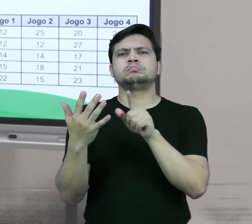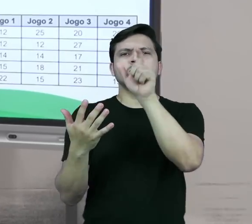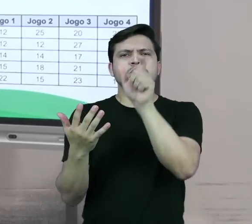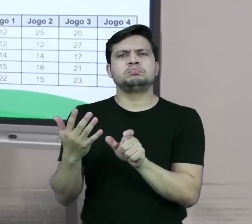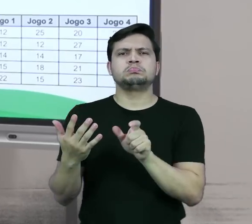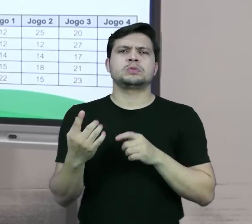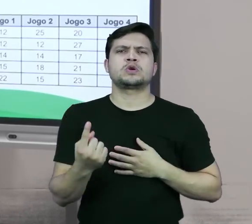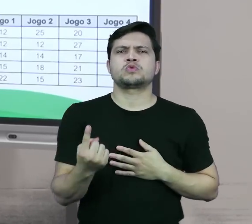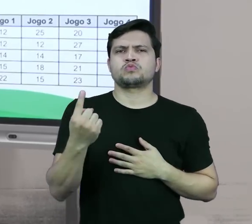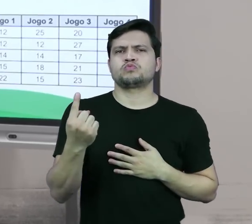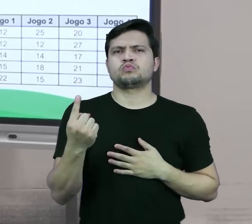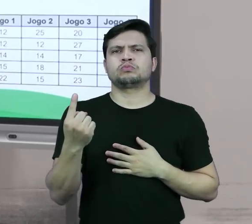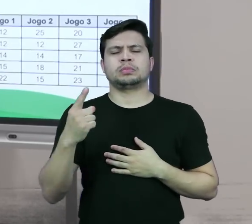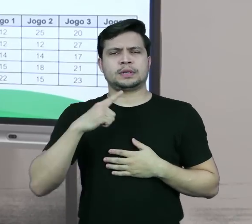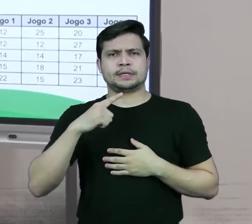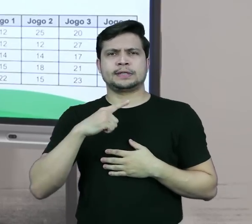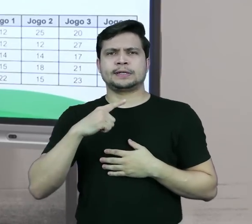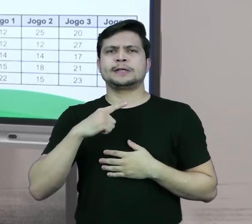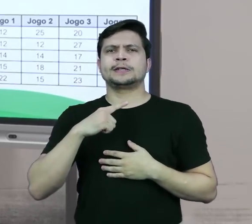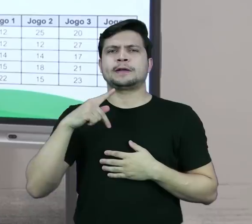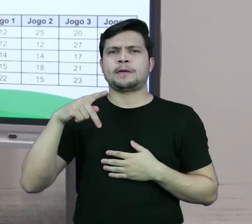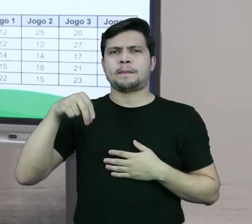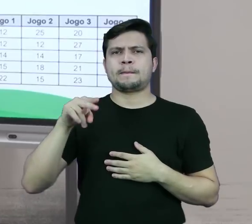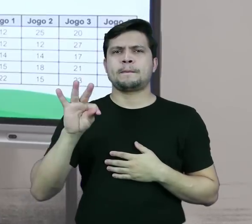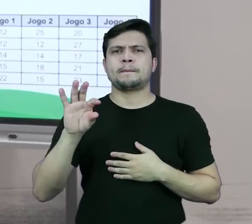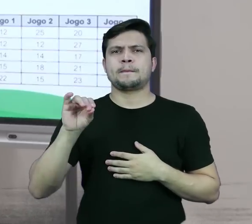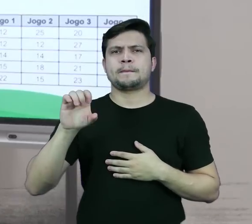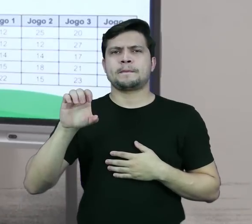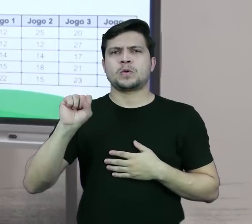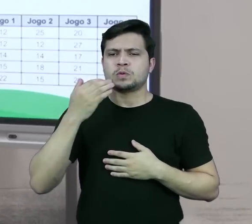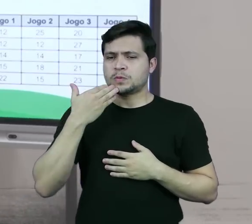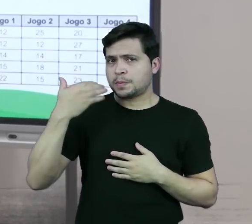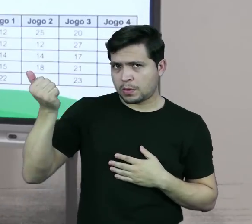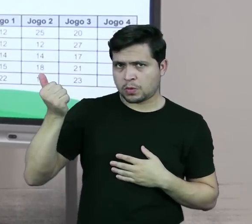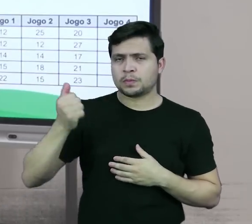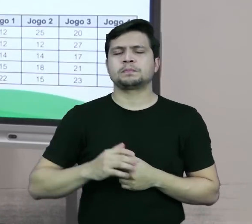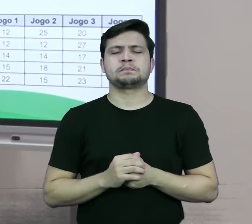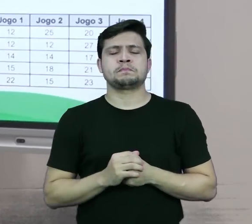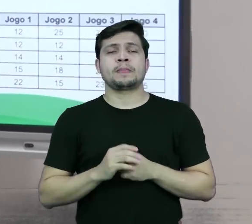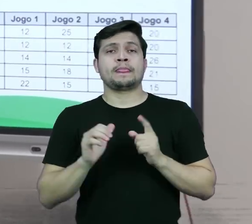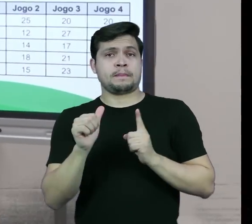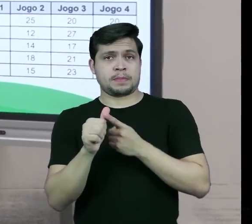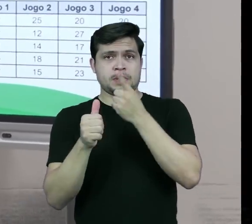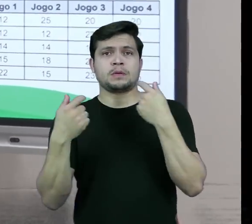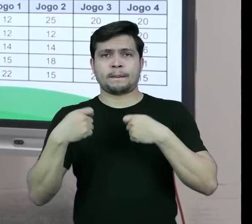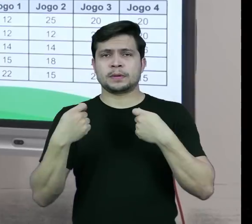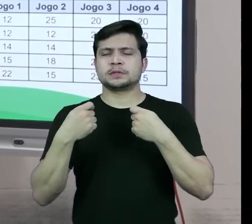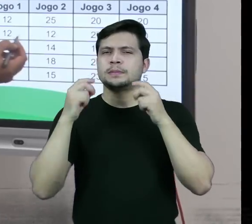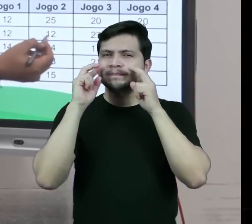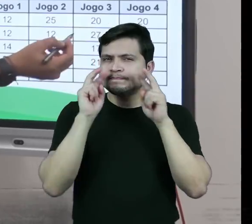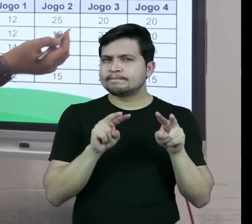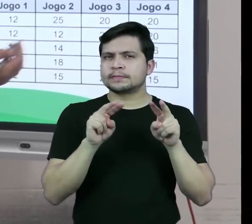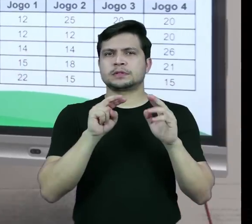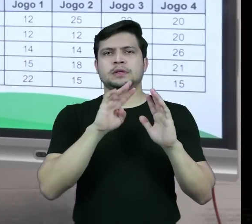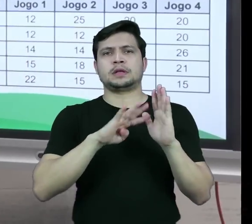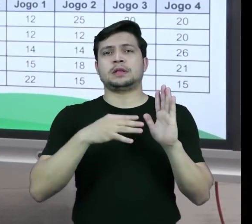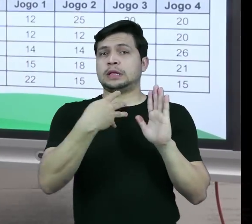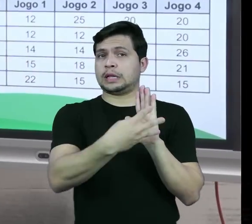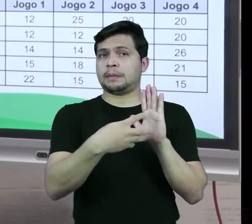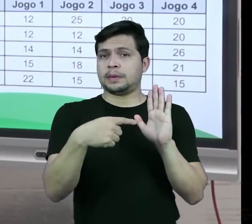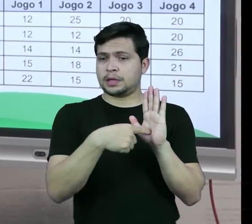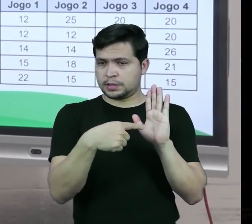eleito o melhor do campeonato de basquete. Na atual temporada, 5 jogadores têm a chance de igualar ou melhorar essa média. No quadro estão registradas as pontuações